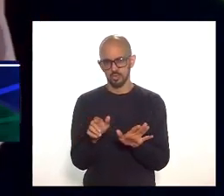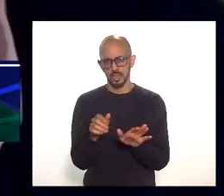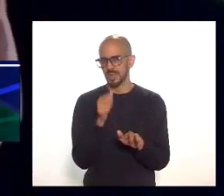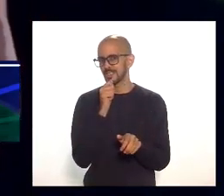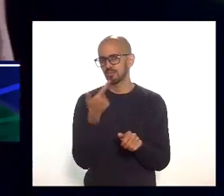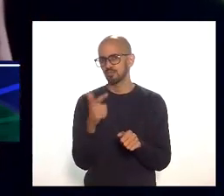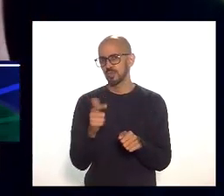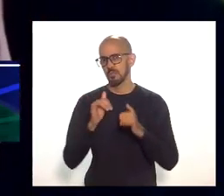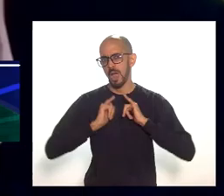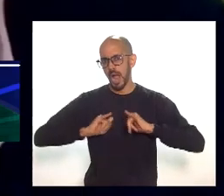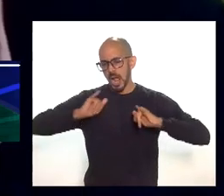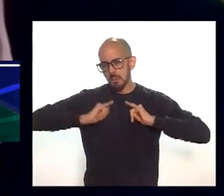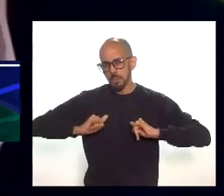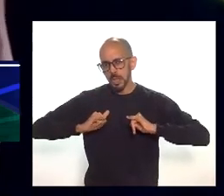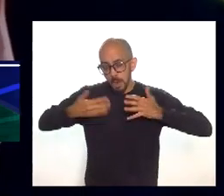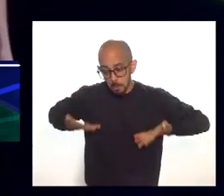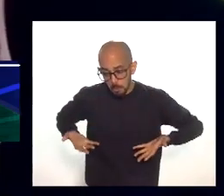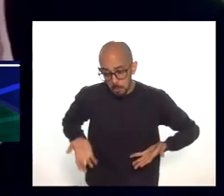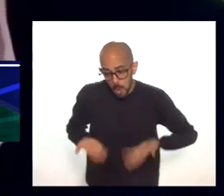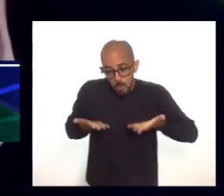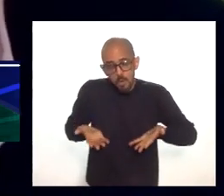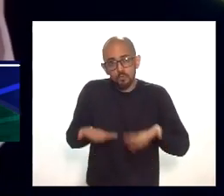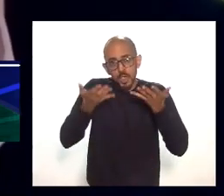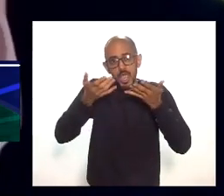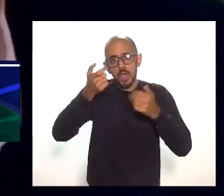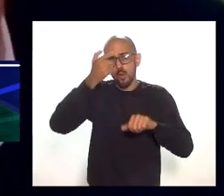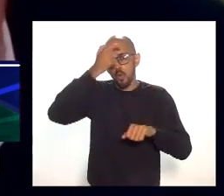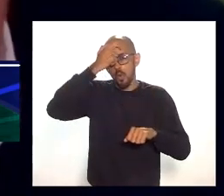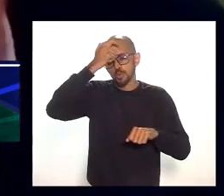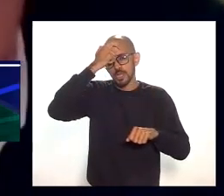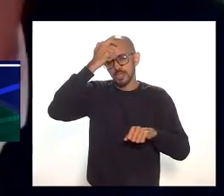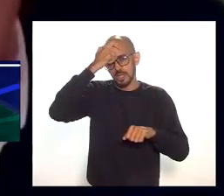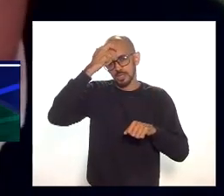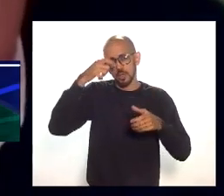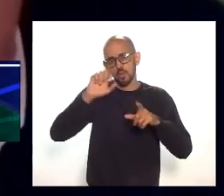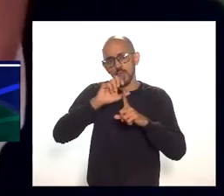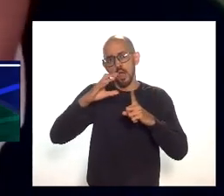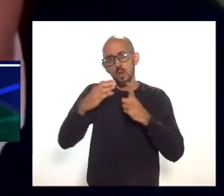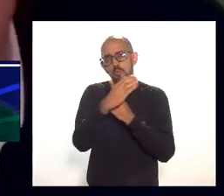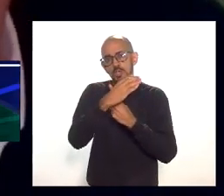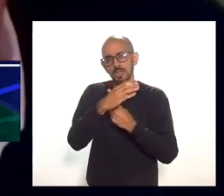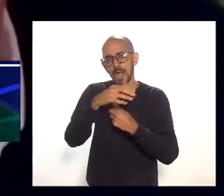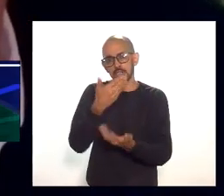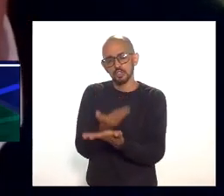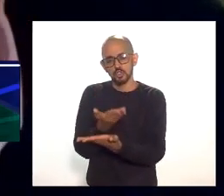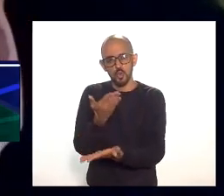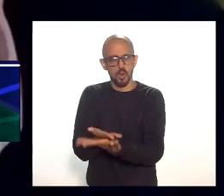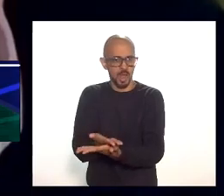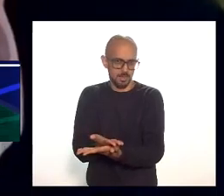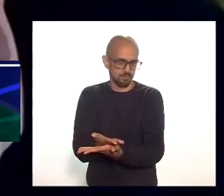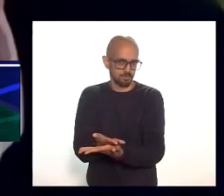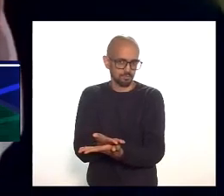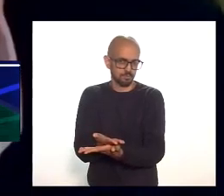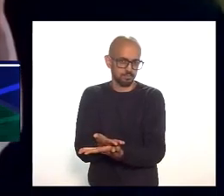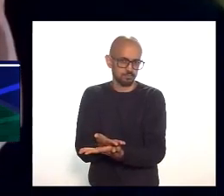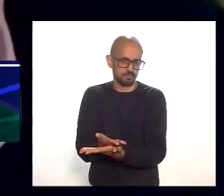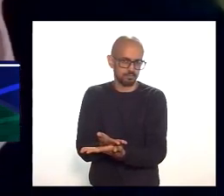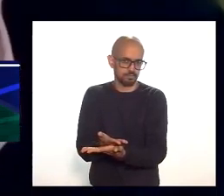campanhas para promover realmente a conscientização da comunidade escolar e, a partir da comunidade escolar, também o seu